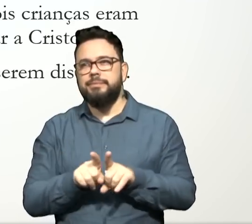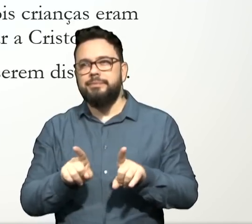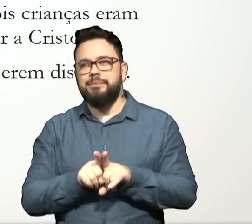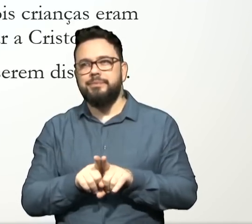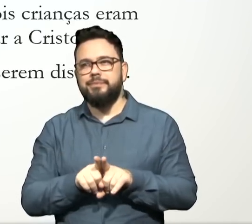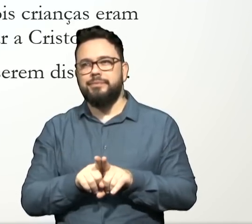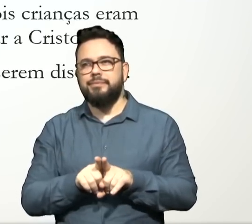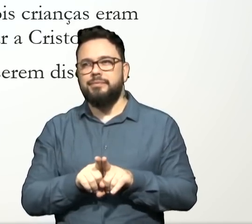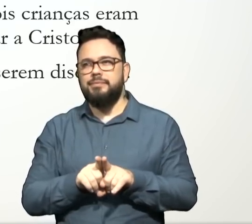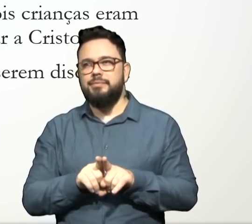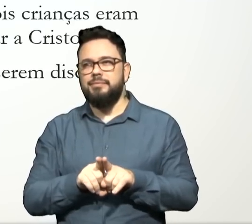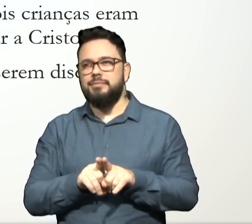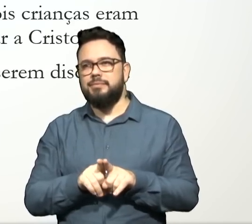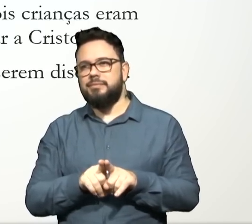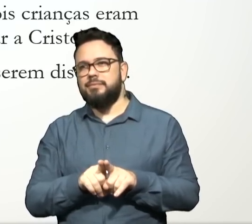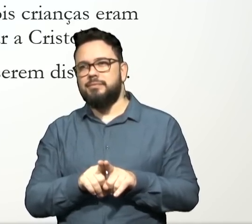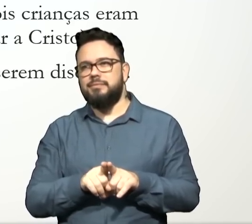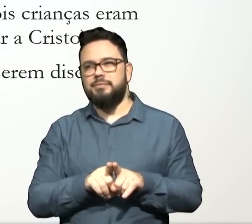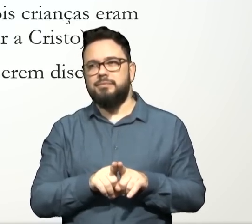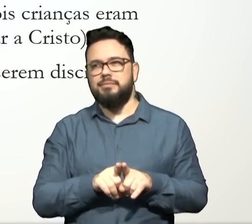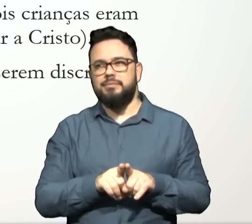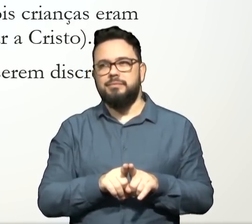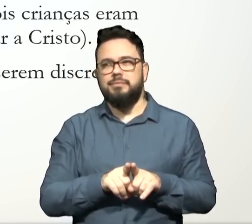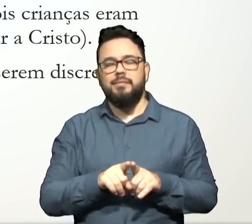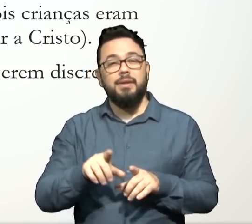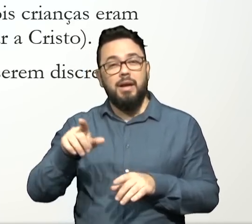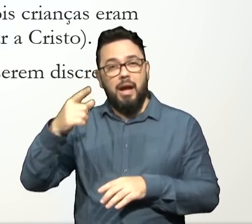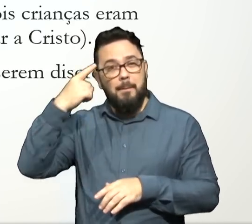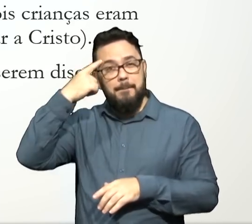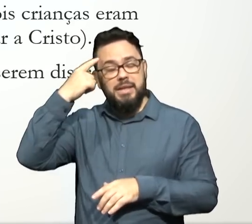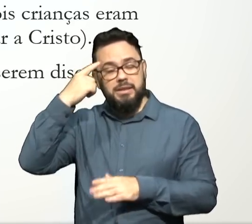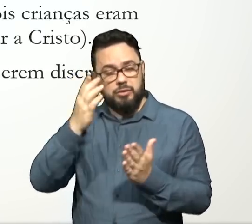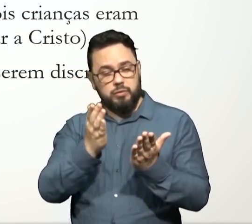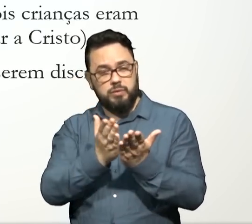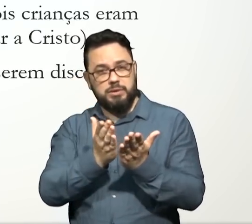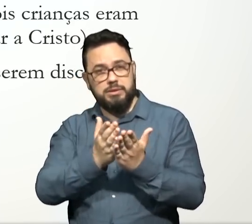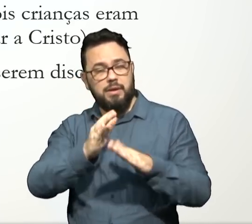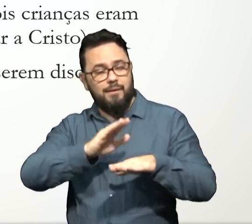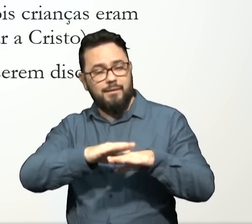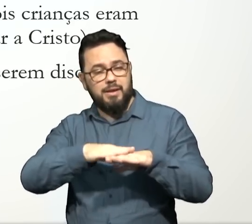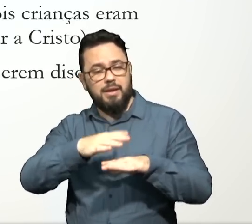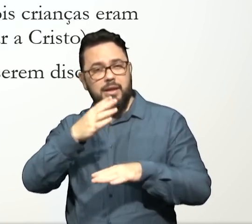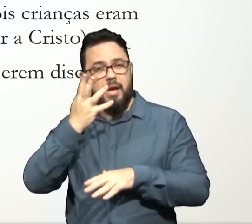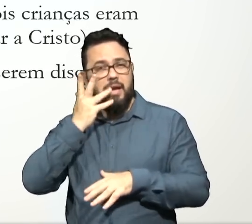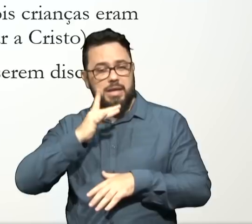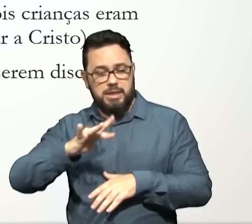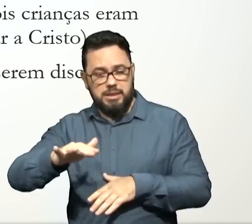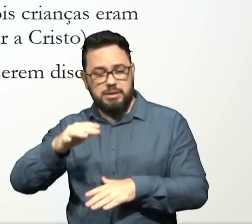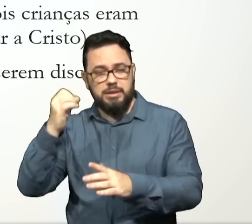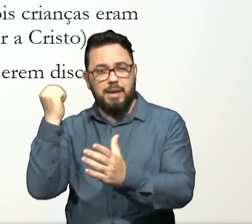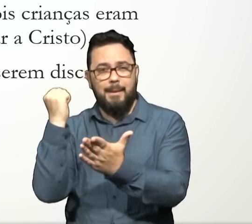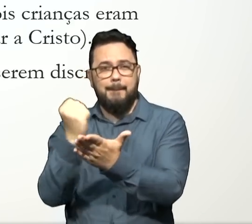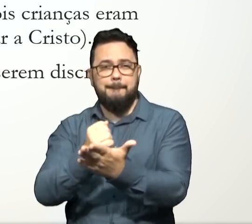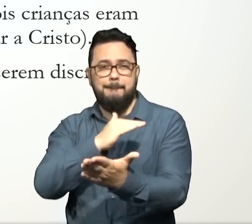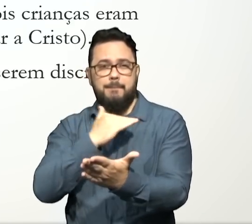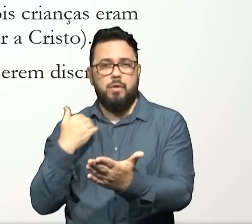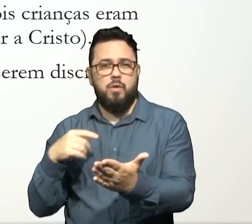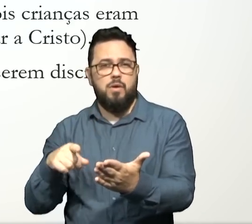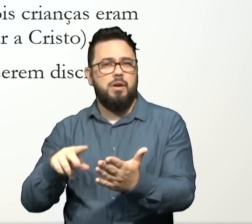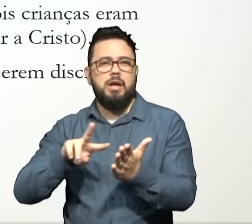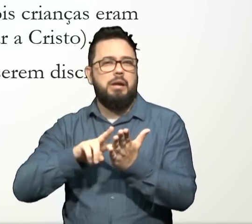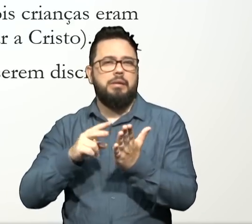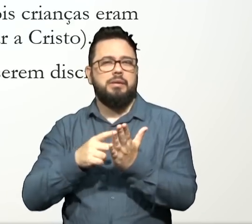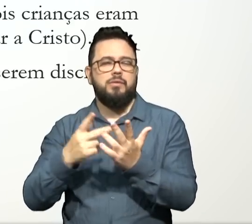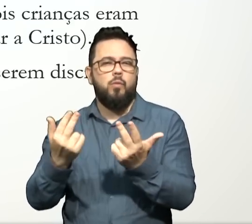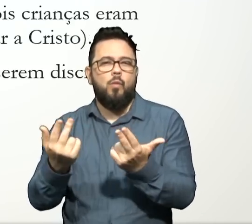nós não temos muita origem desse boato mas falavam que os cristãos sacrificavam crianças em culto para representar a Cristo